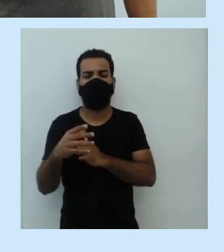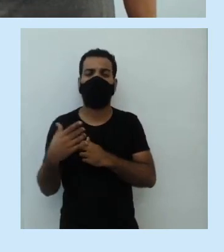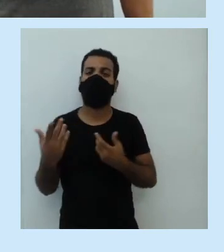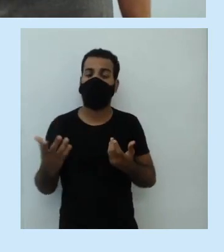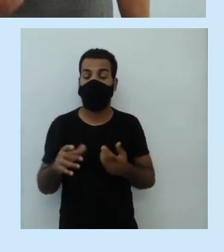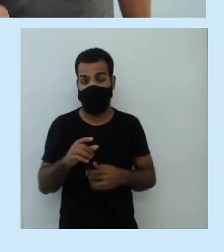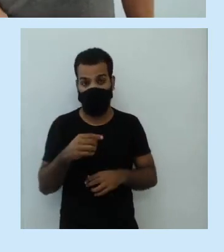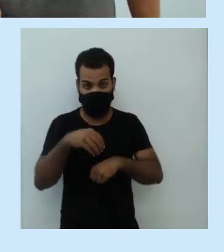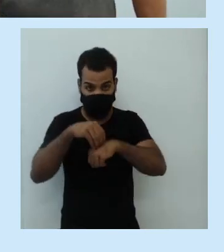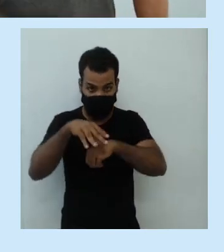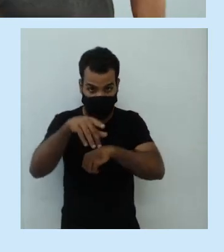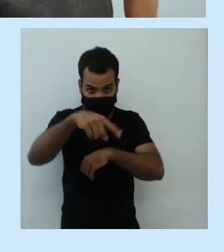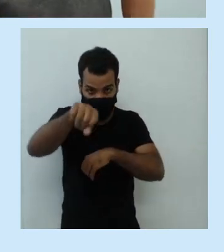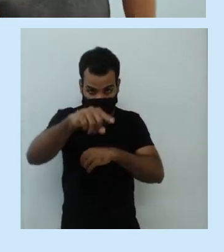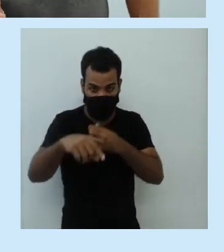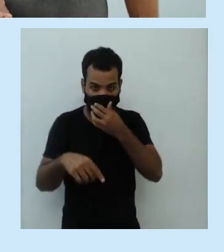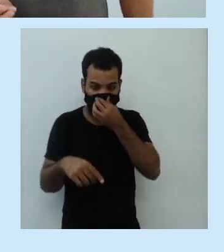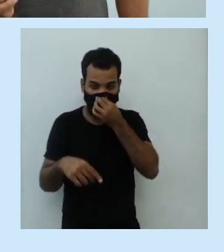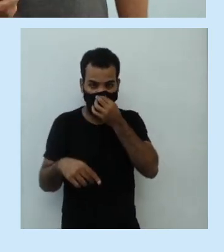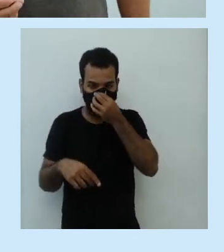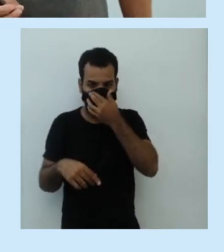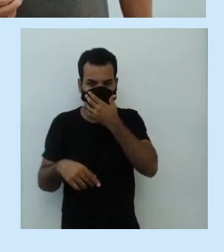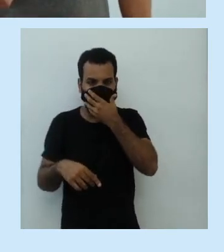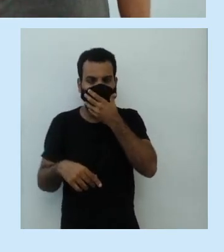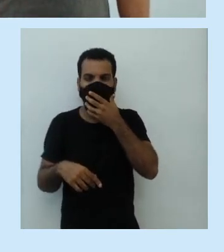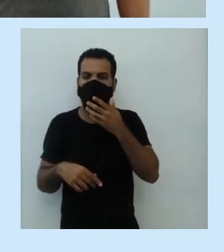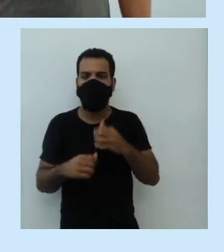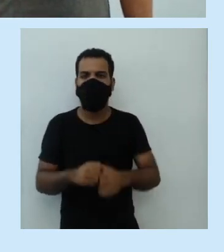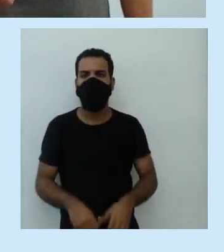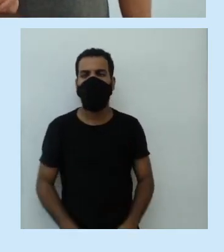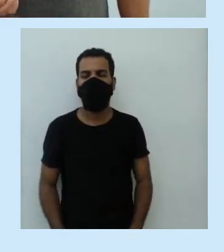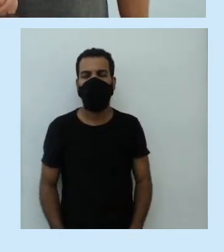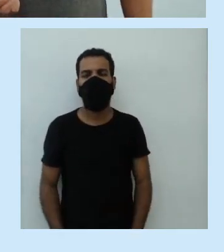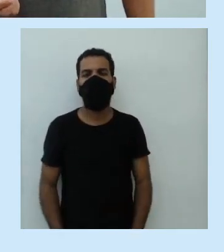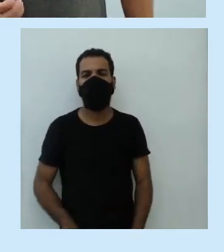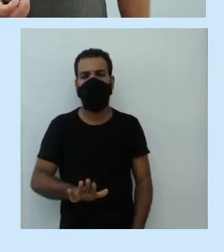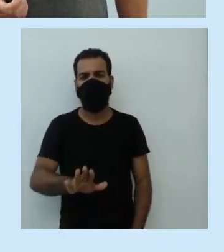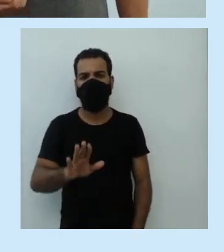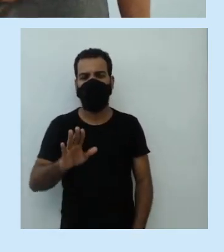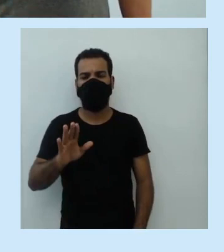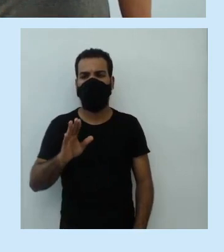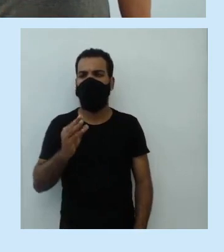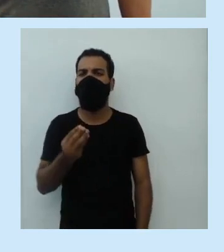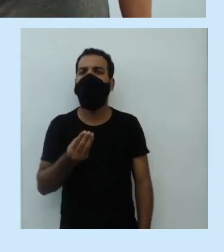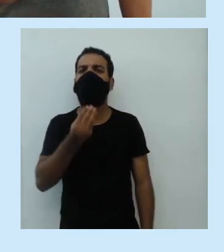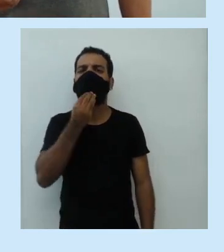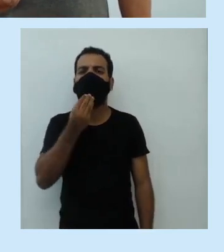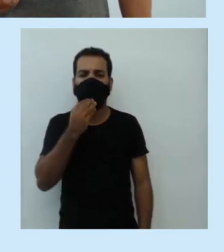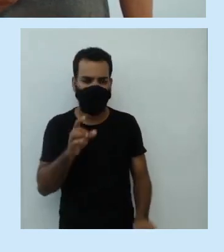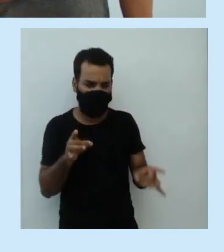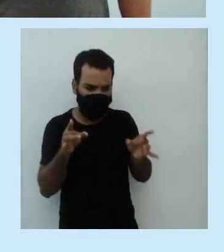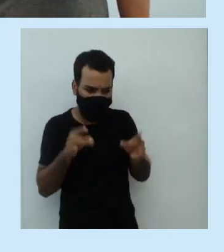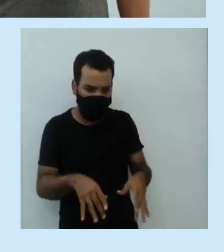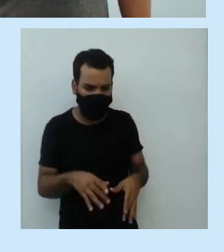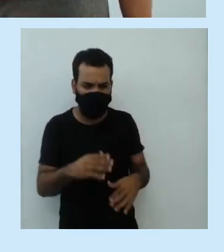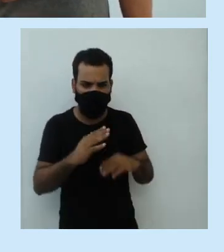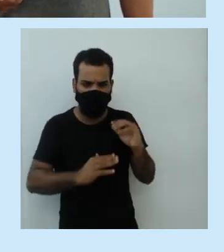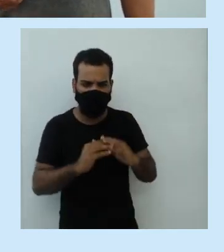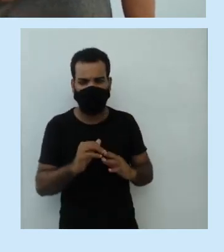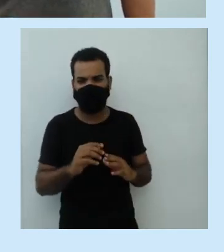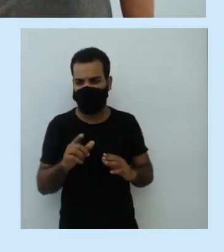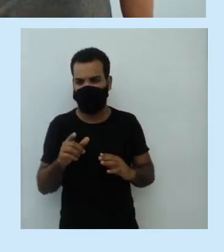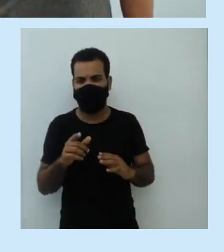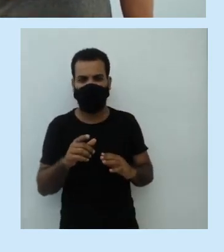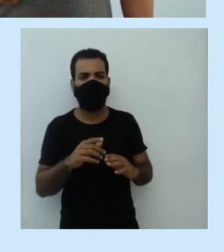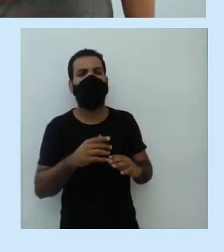Mas deixa eu dizer uma coisa para você, não desperdice as oportunidades profissionais